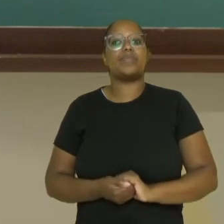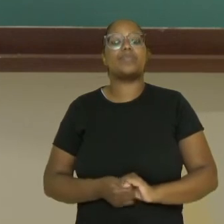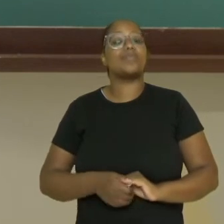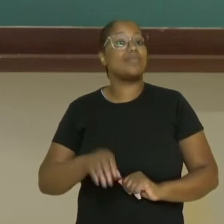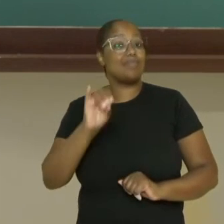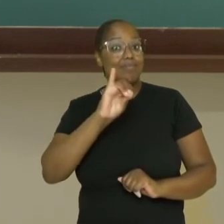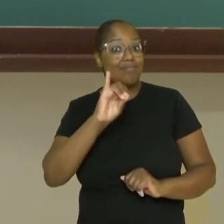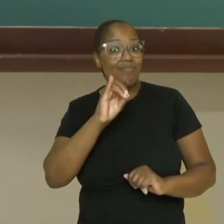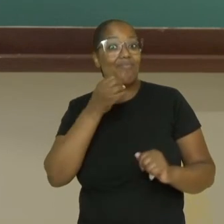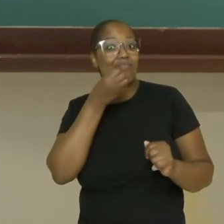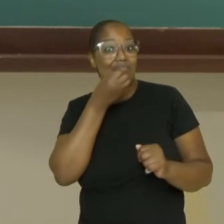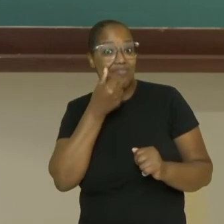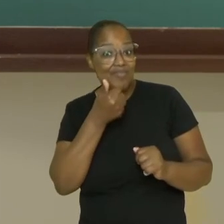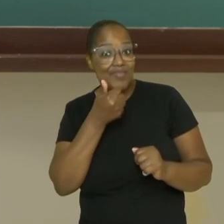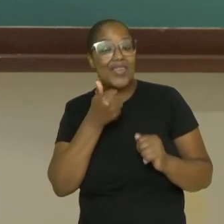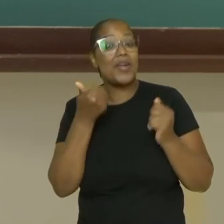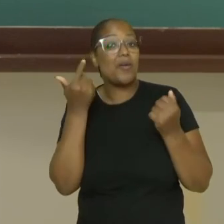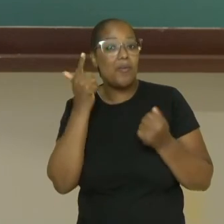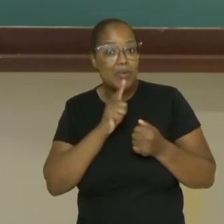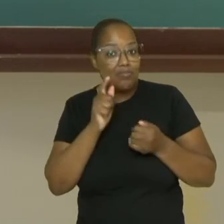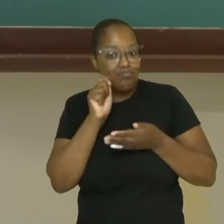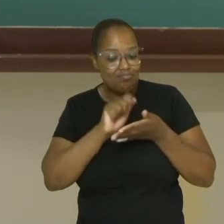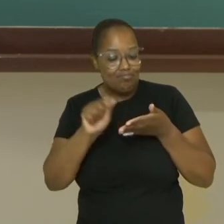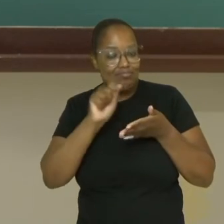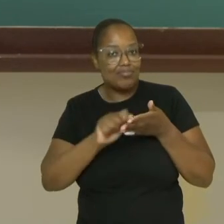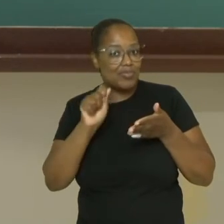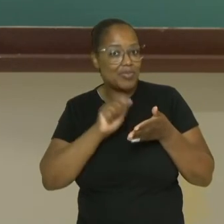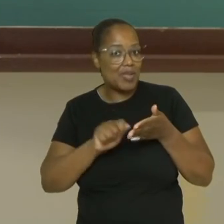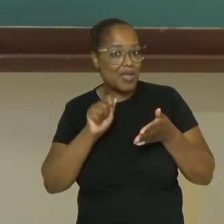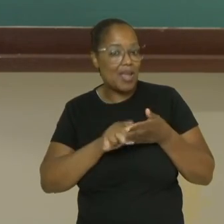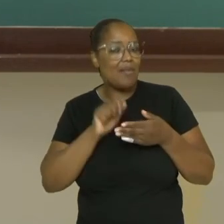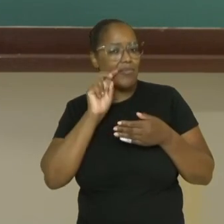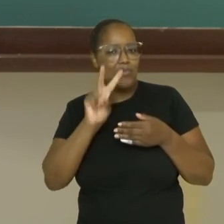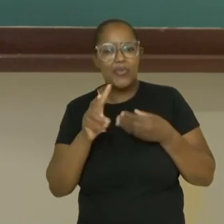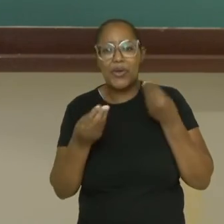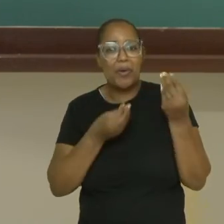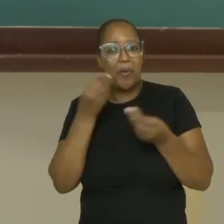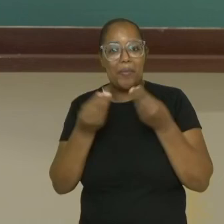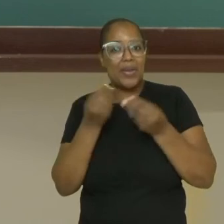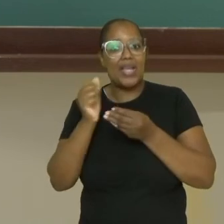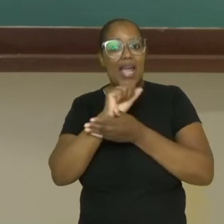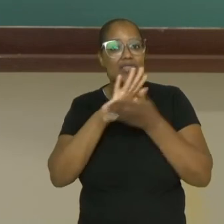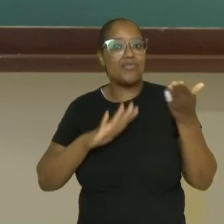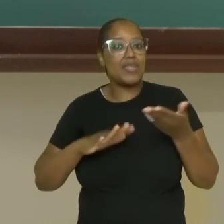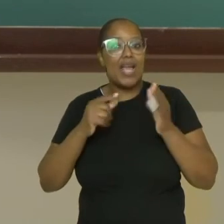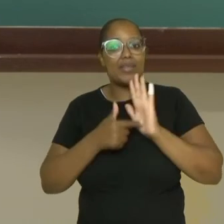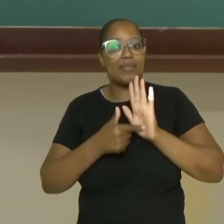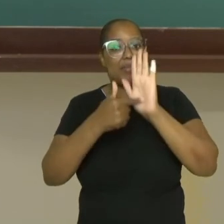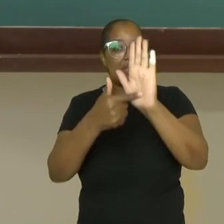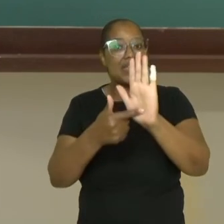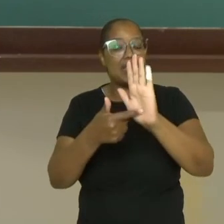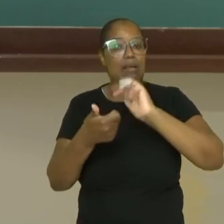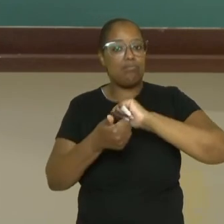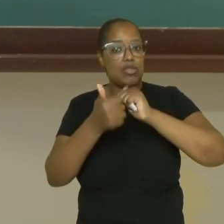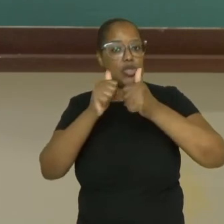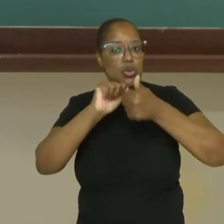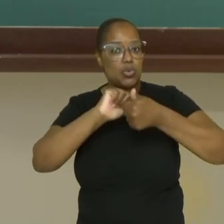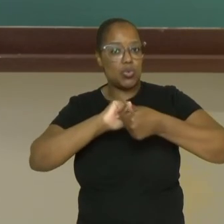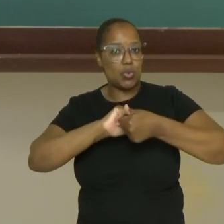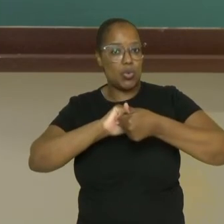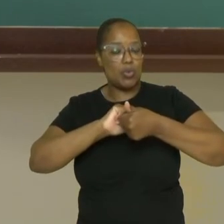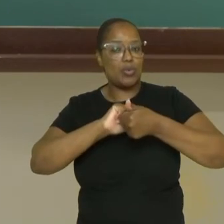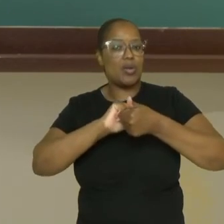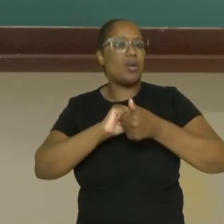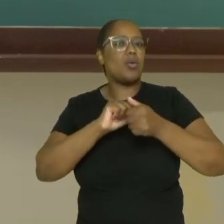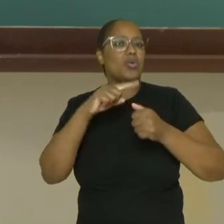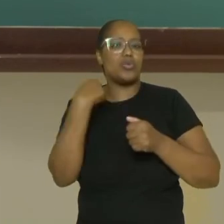Beleza, e aí, tudo anotadinho bonitinho? Vamos ver como é então essa apresentação desse jogo quando nós observamos lá